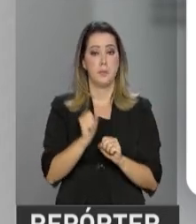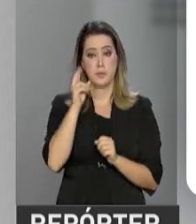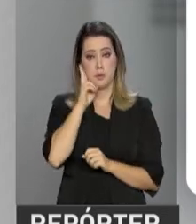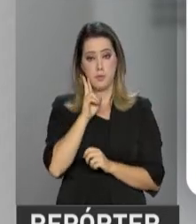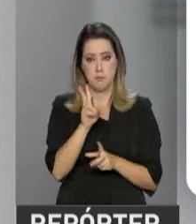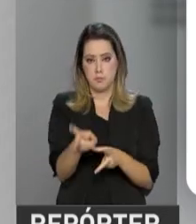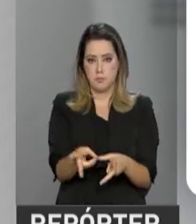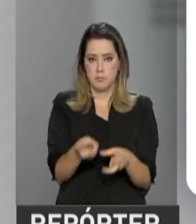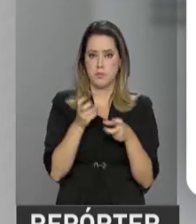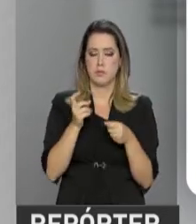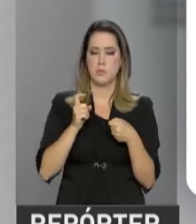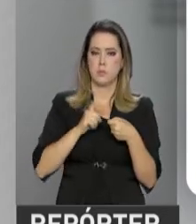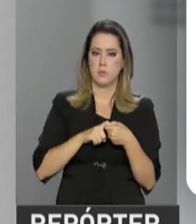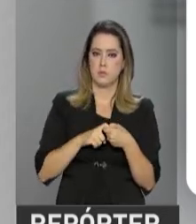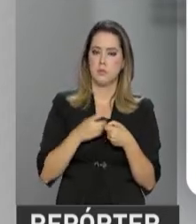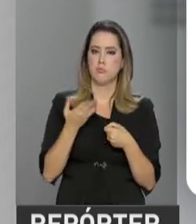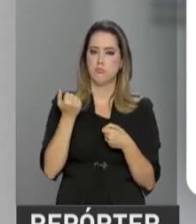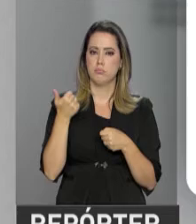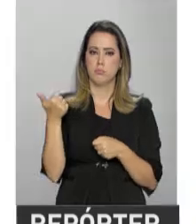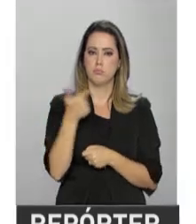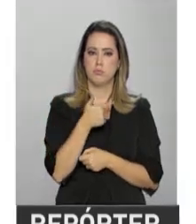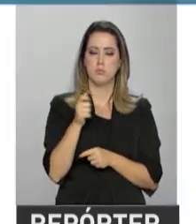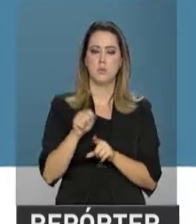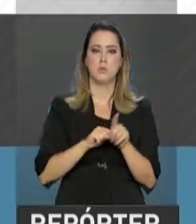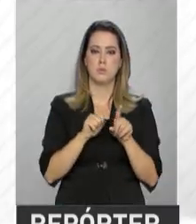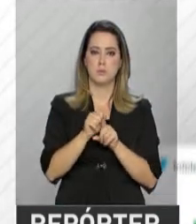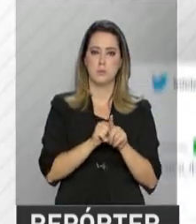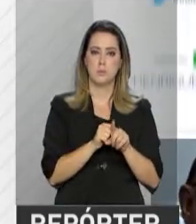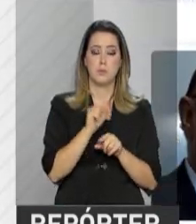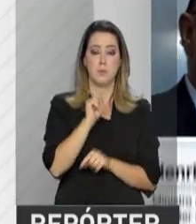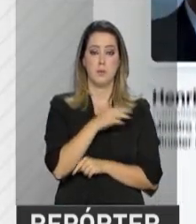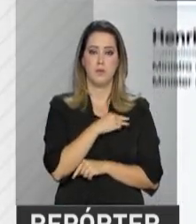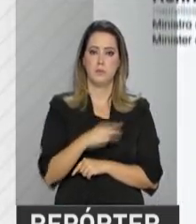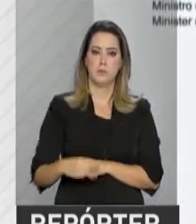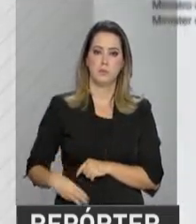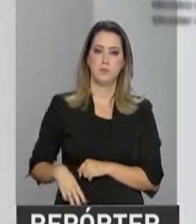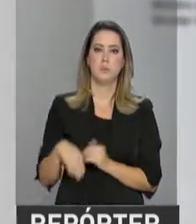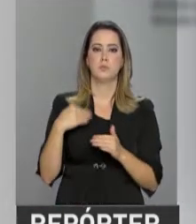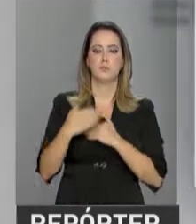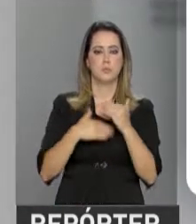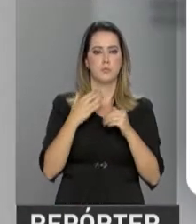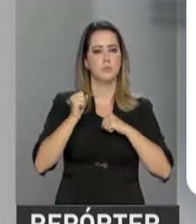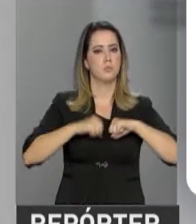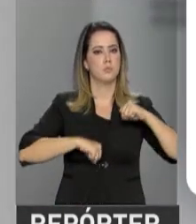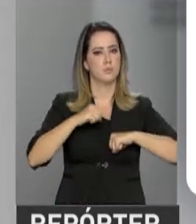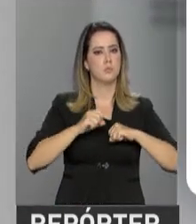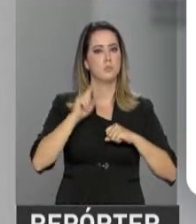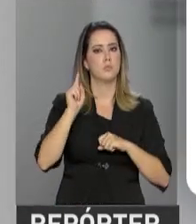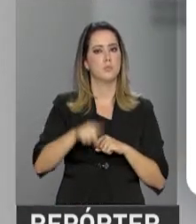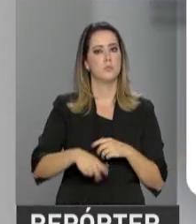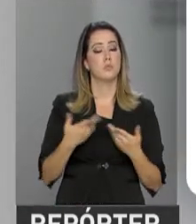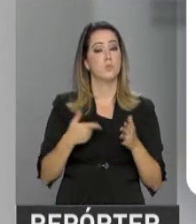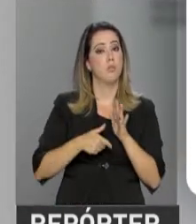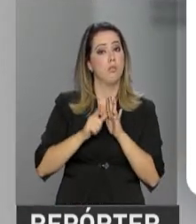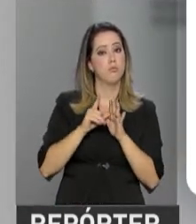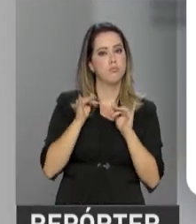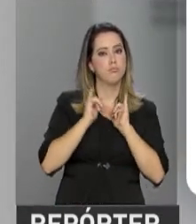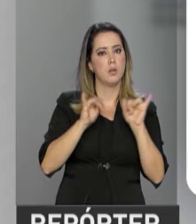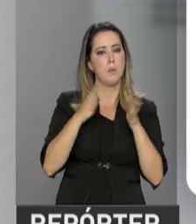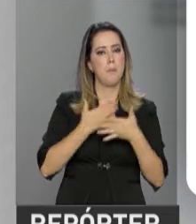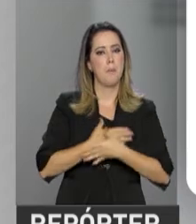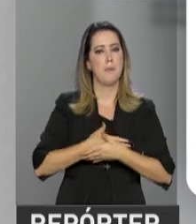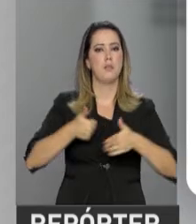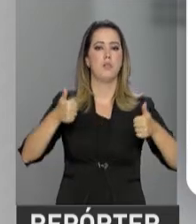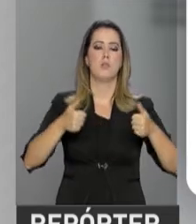observar a retomada que aconteceu nos últimos doze meses para o ministro o crescimento da indústria é prenúncio de mais